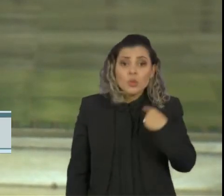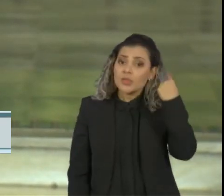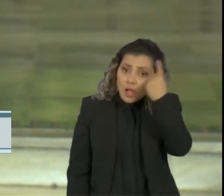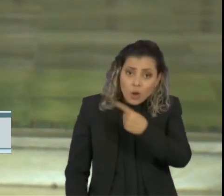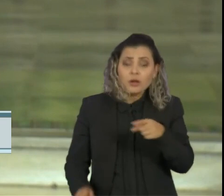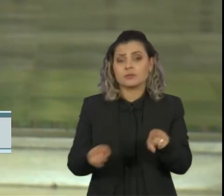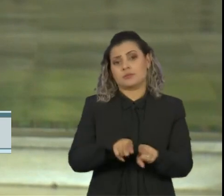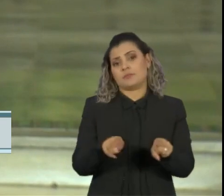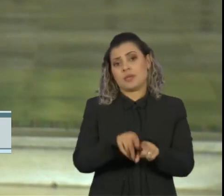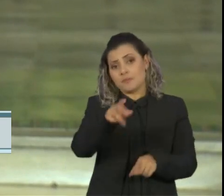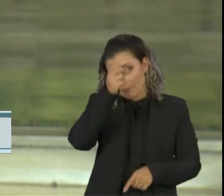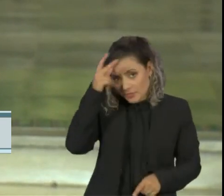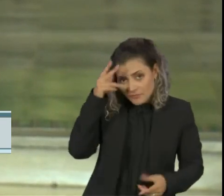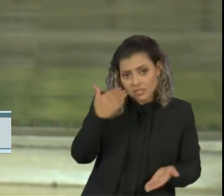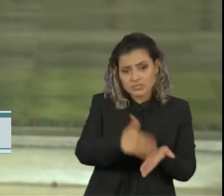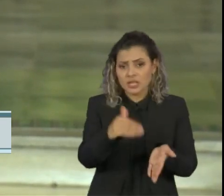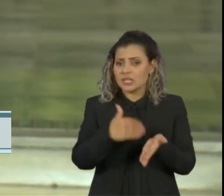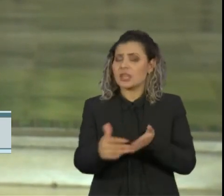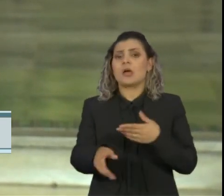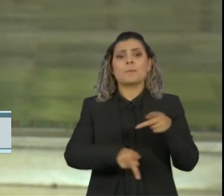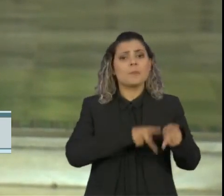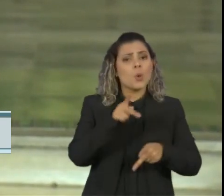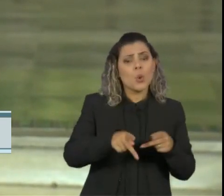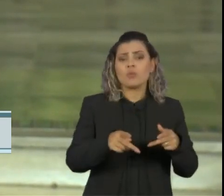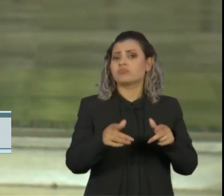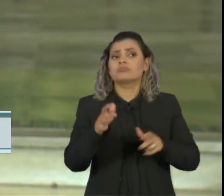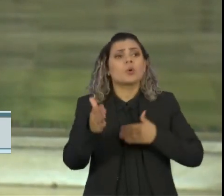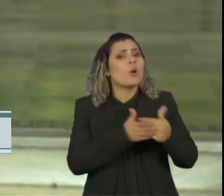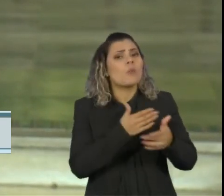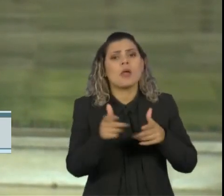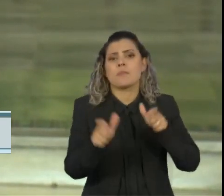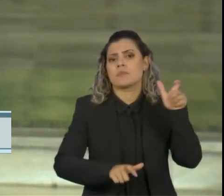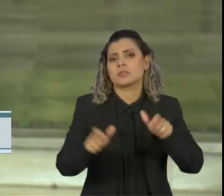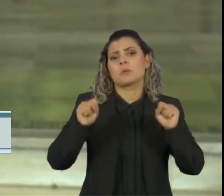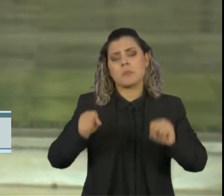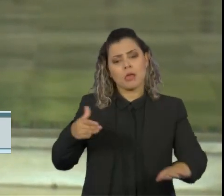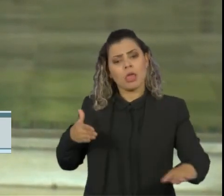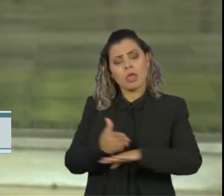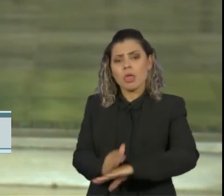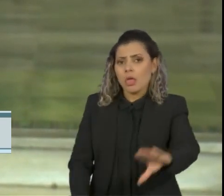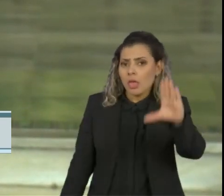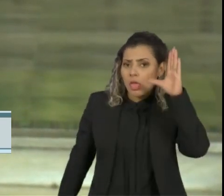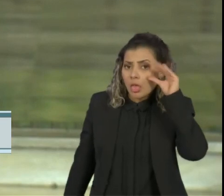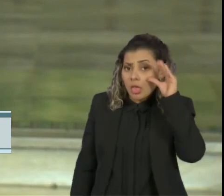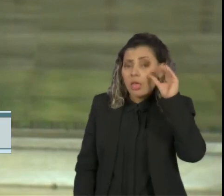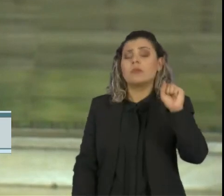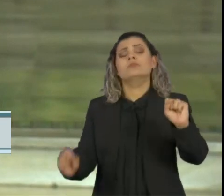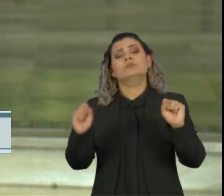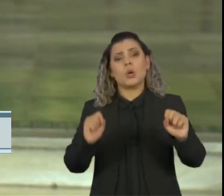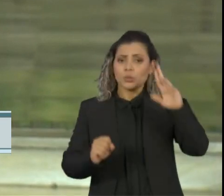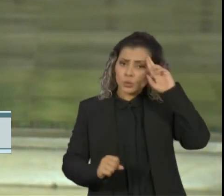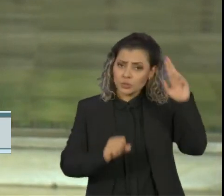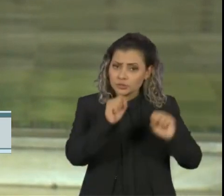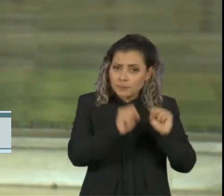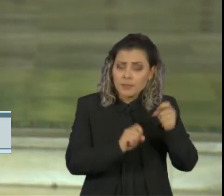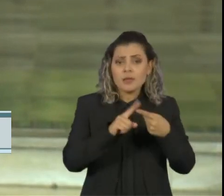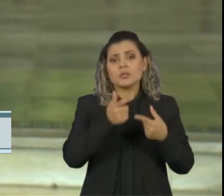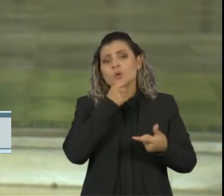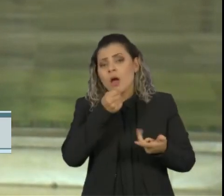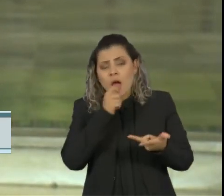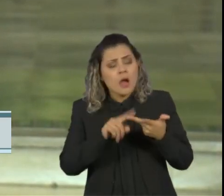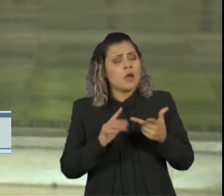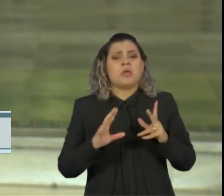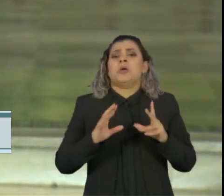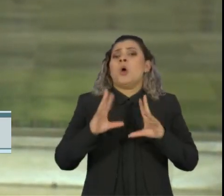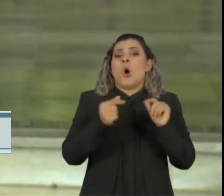sejam prefeitos, secretários, homens públicos, empresários, comerciantes, jornalistas